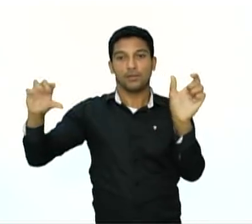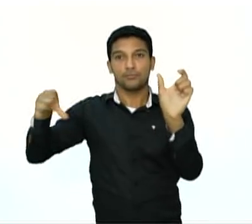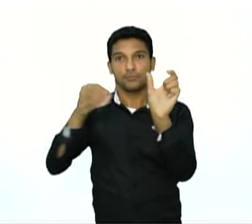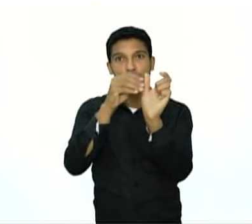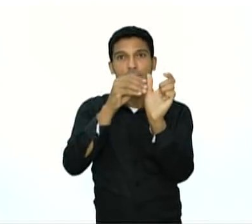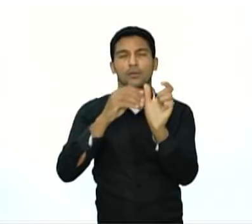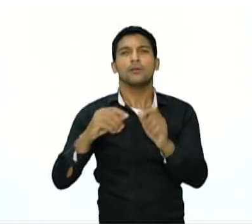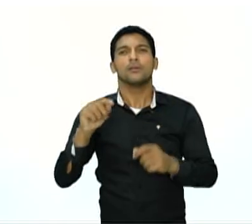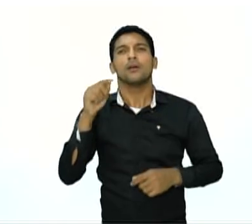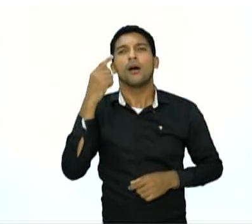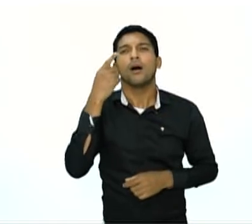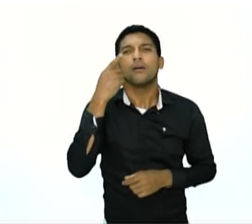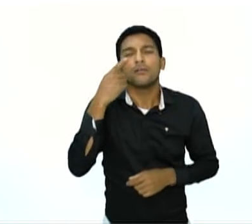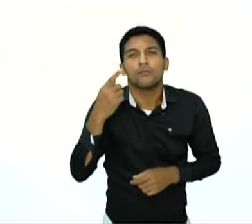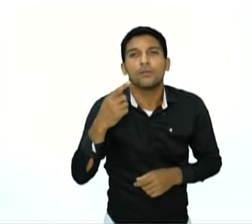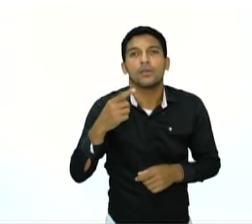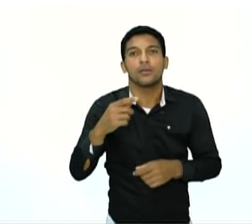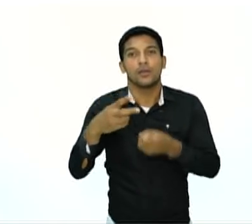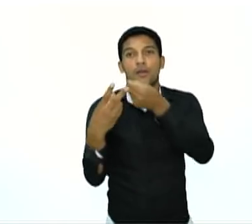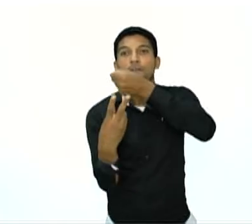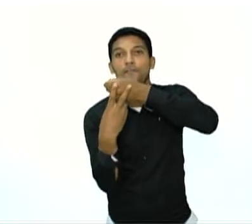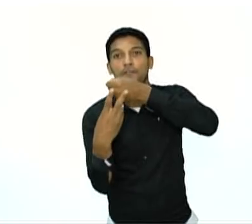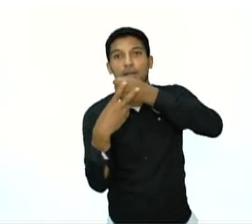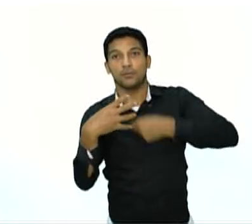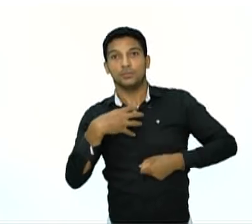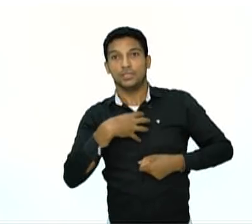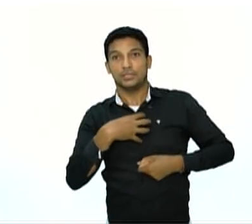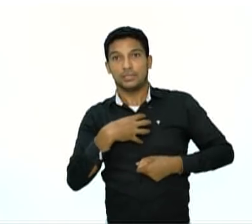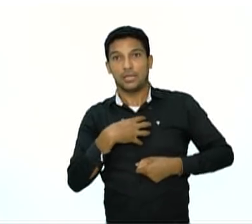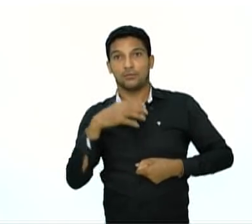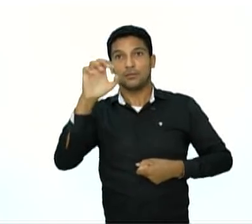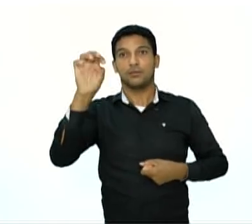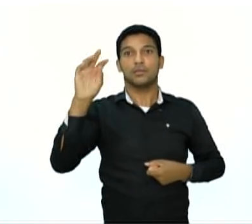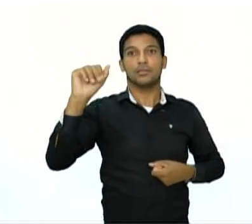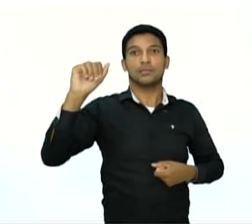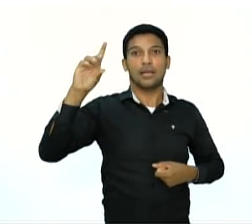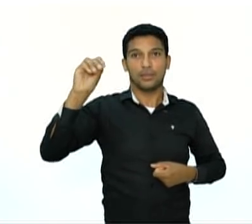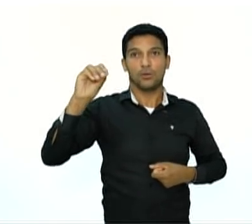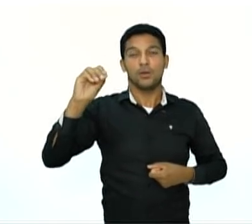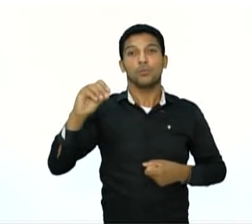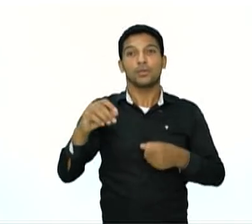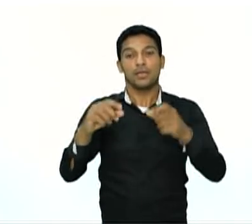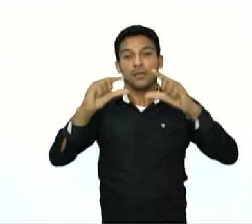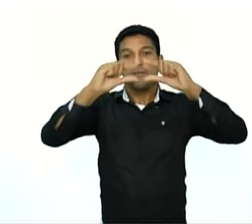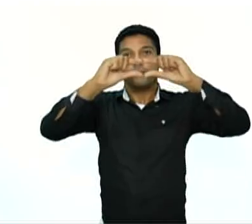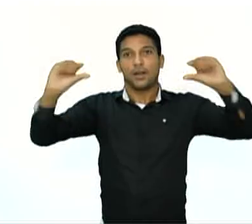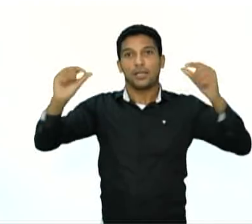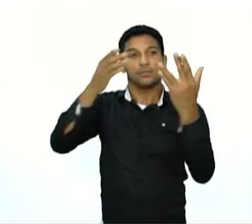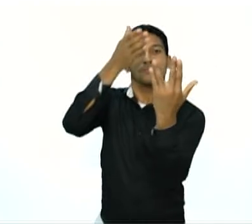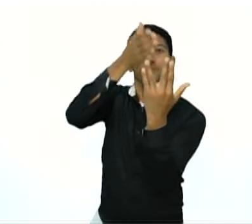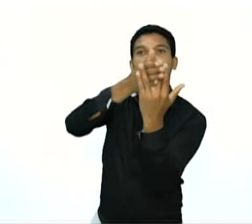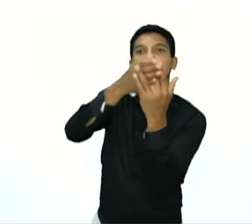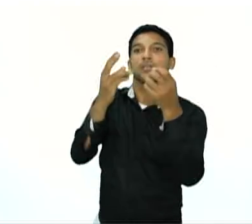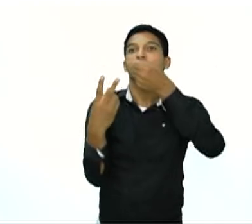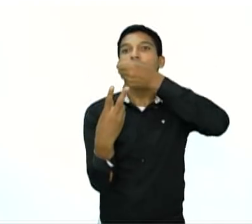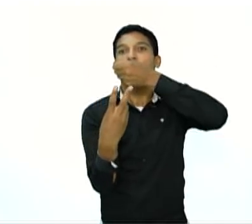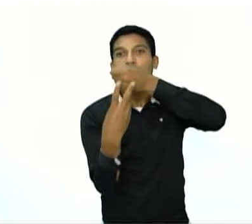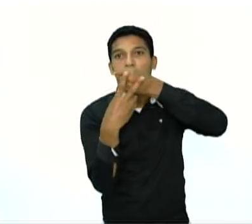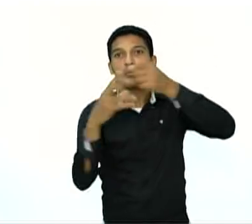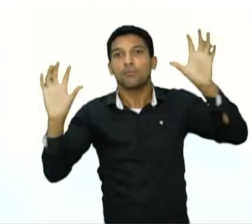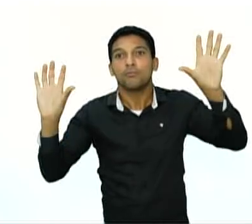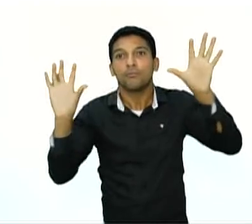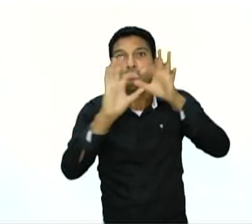pensar. Quando eu tenho o verbo de estado, o nome dele é verbo de ligação, porque ele não é o mais importante. O